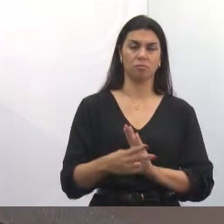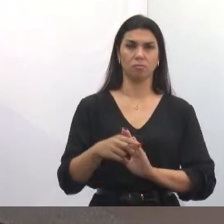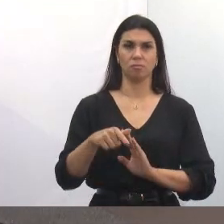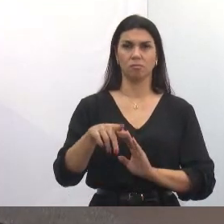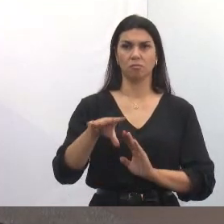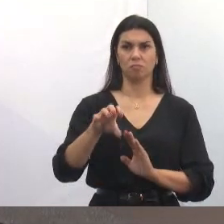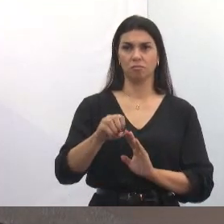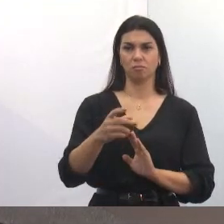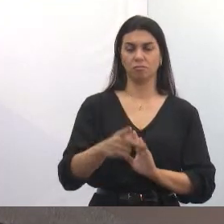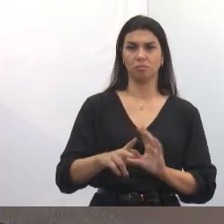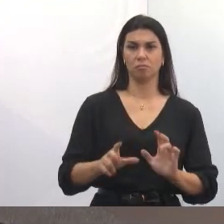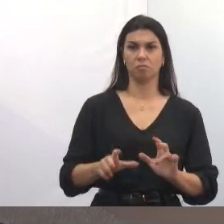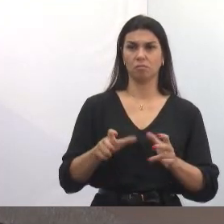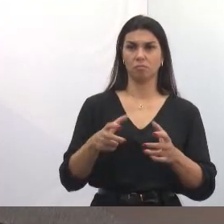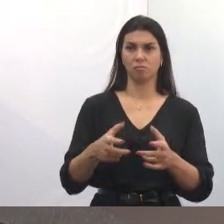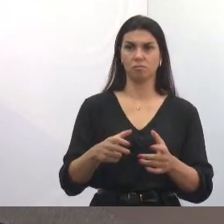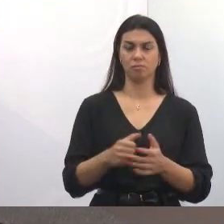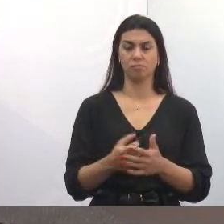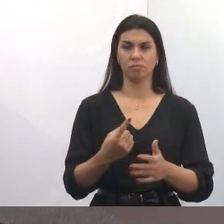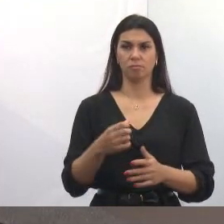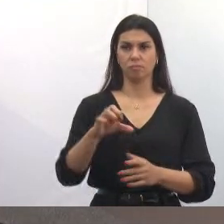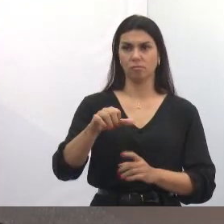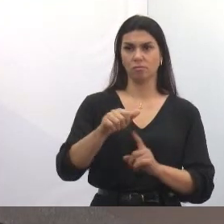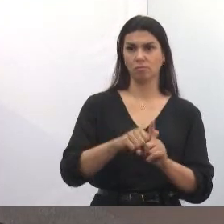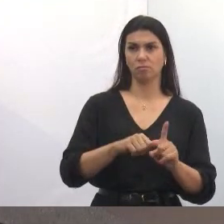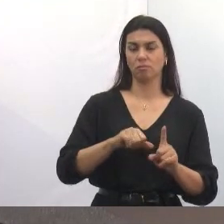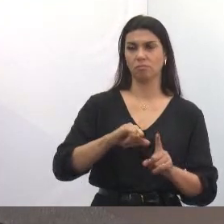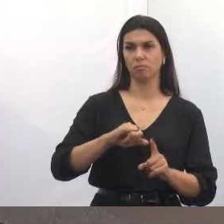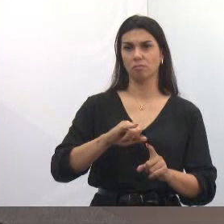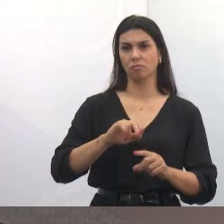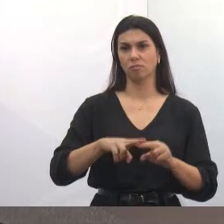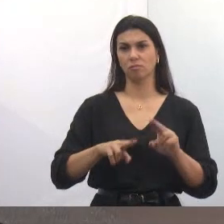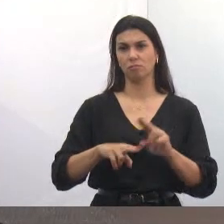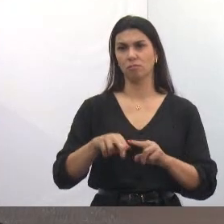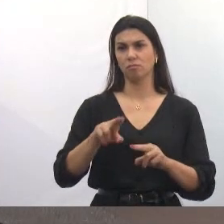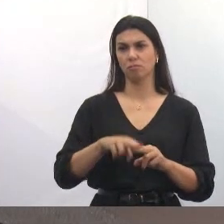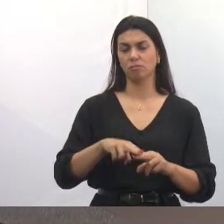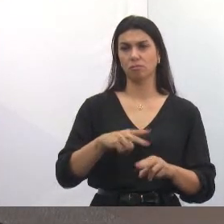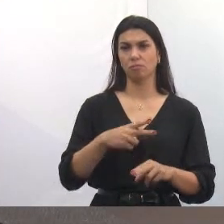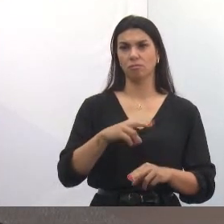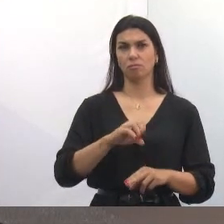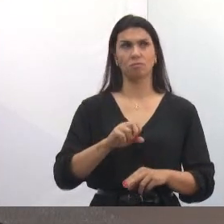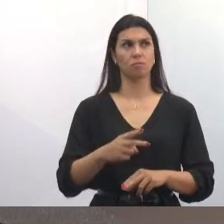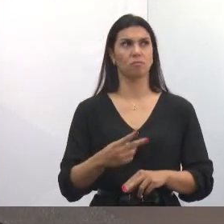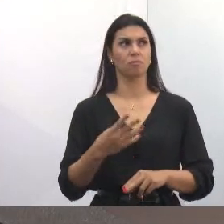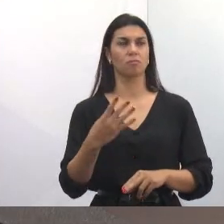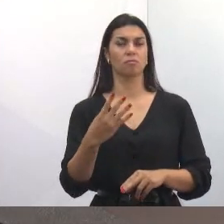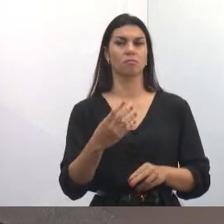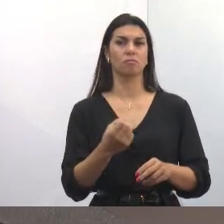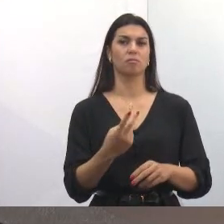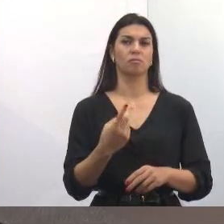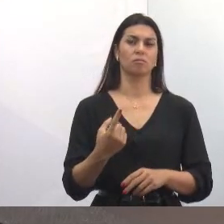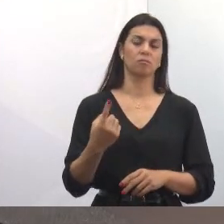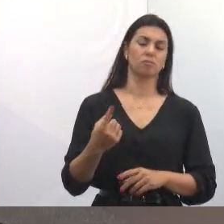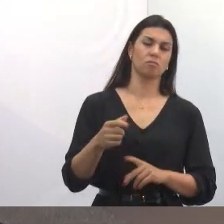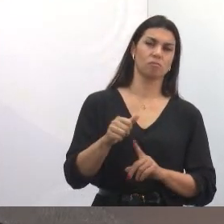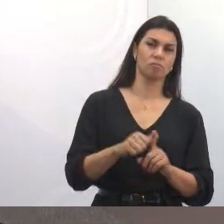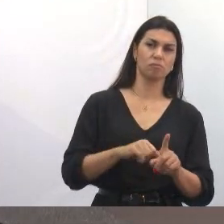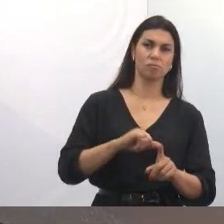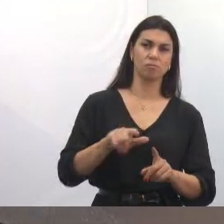desta Casa Legislativa, adotado em 19 de julho de 2024, expedido nesta Prefeitura no dia 21 de julho de